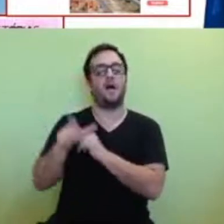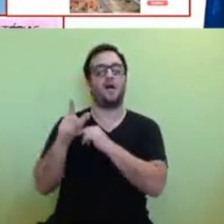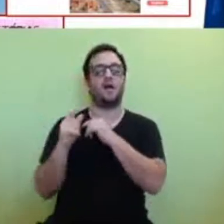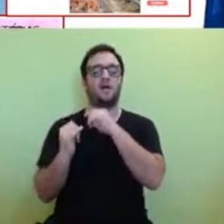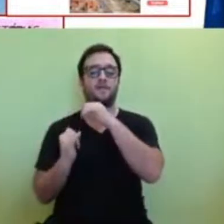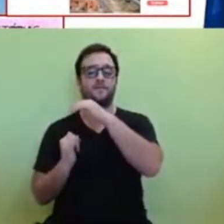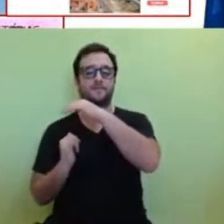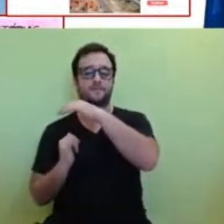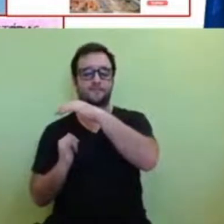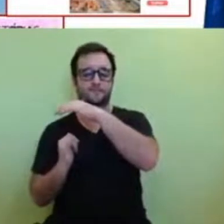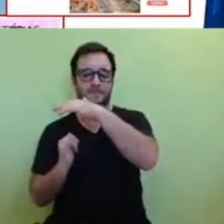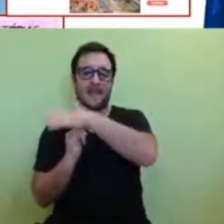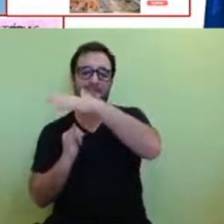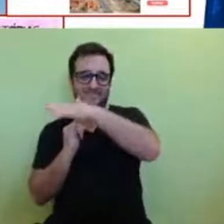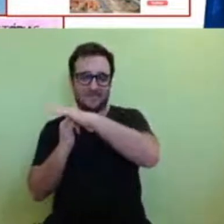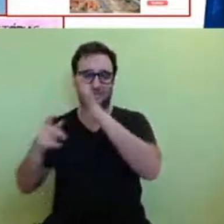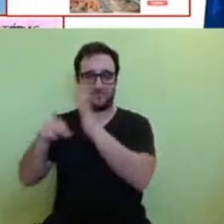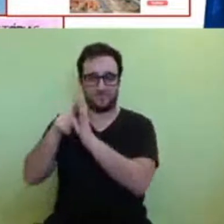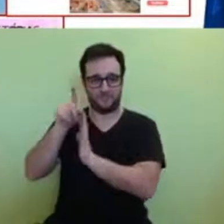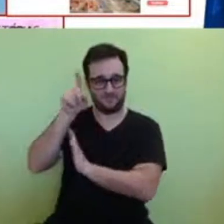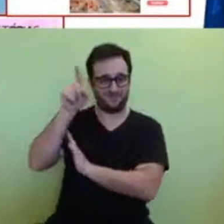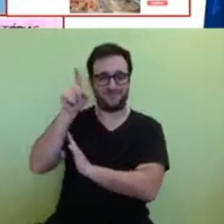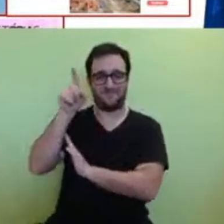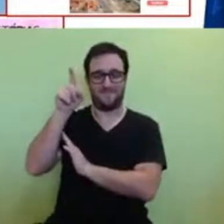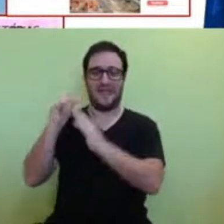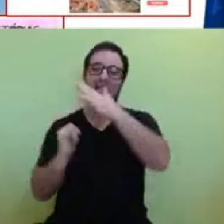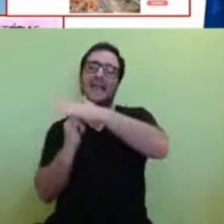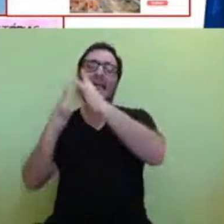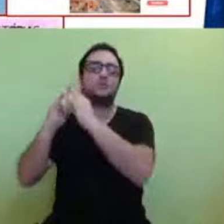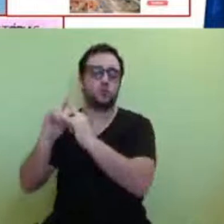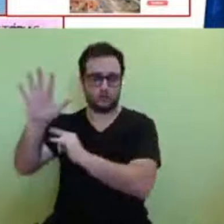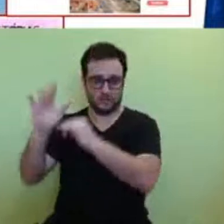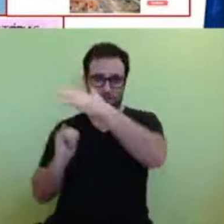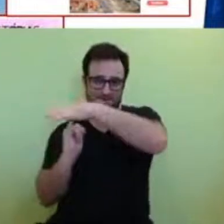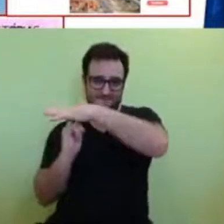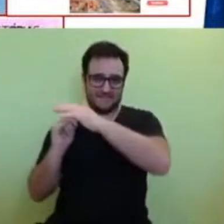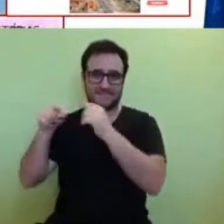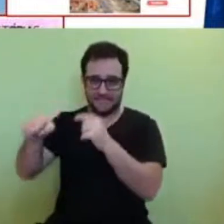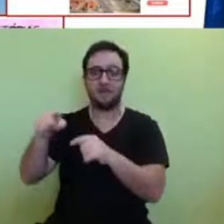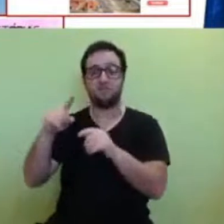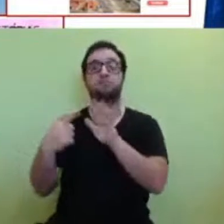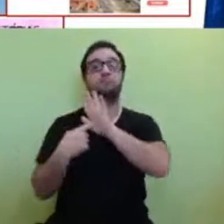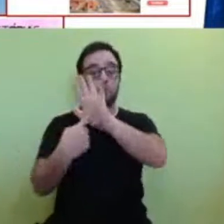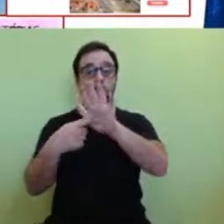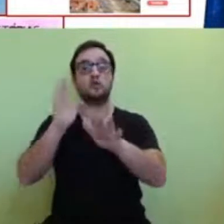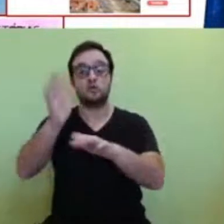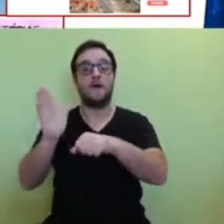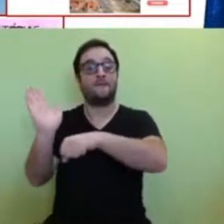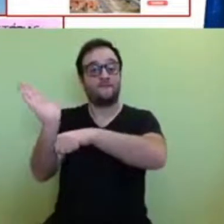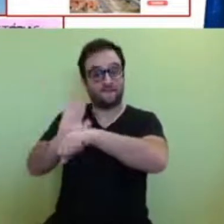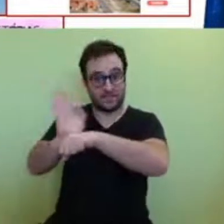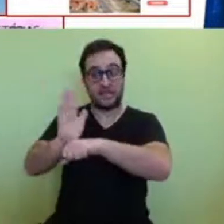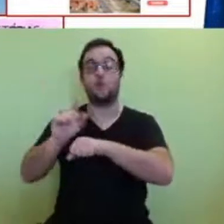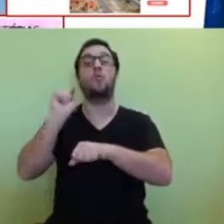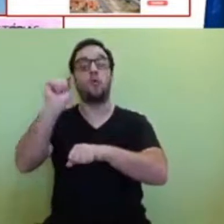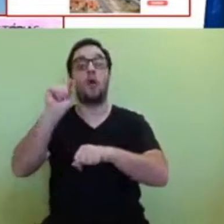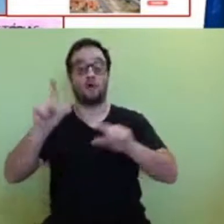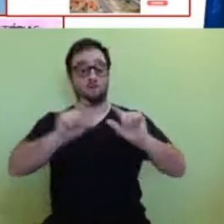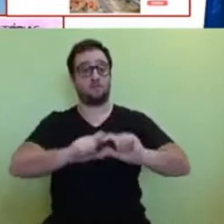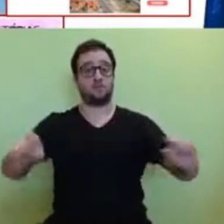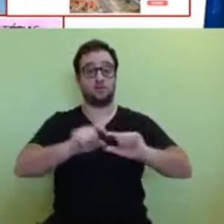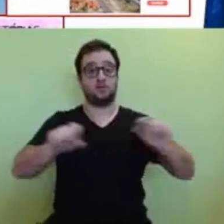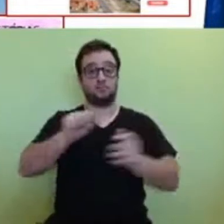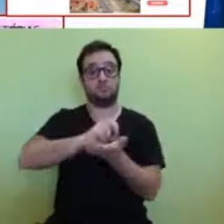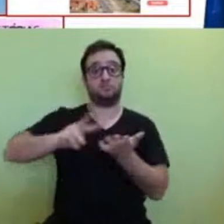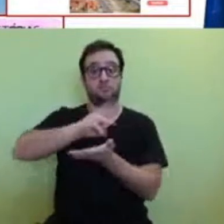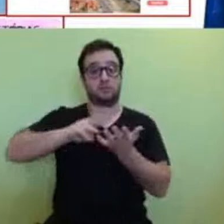assim. Outro exemplo, vocês podem ver também alguns vídeos em Libras com legenda em Libras, né? Com a legenda em escrita de